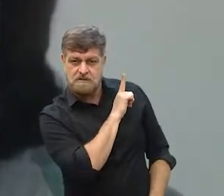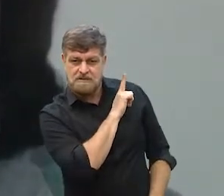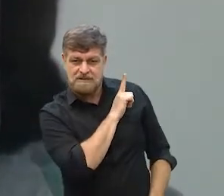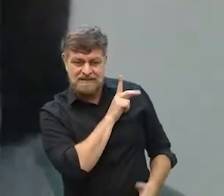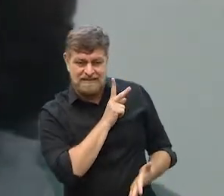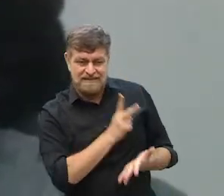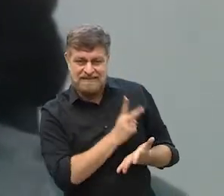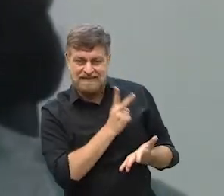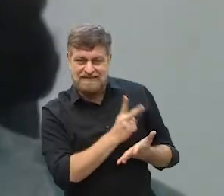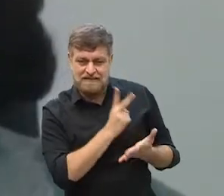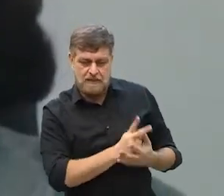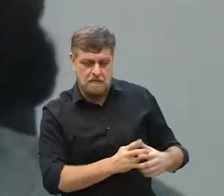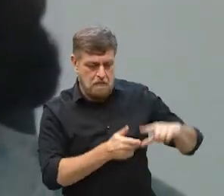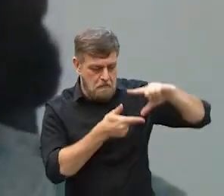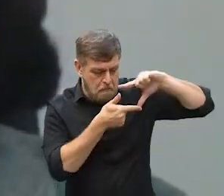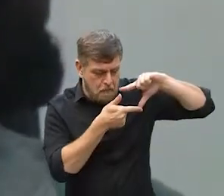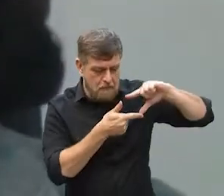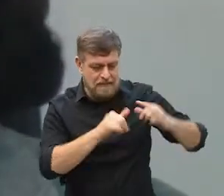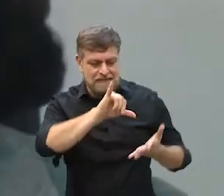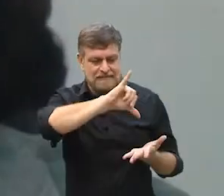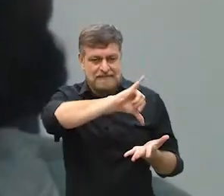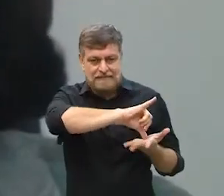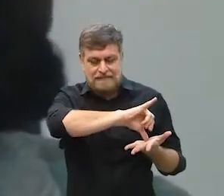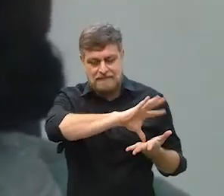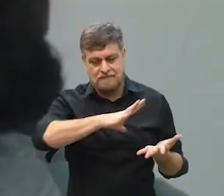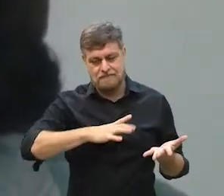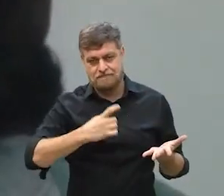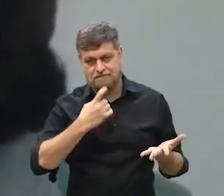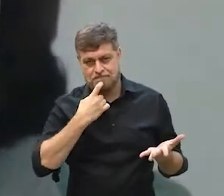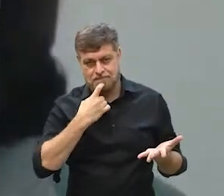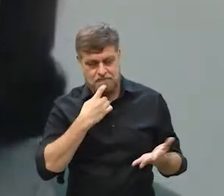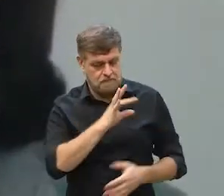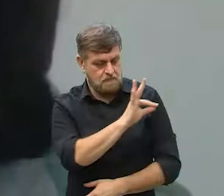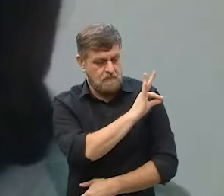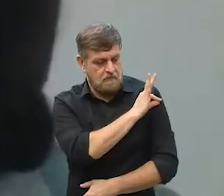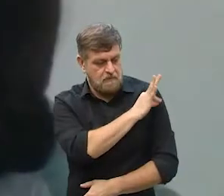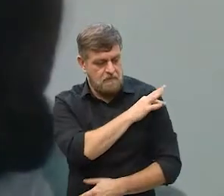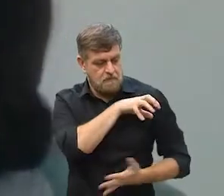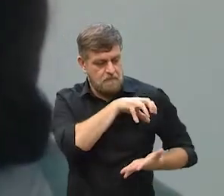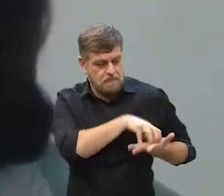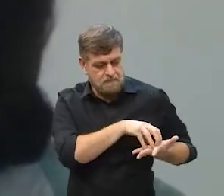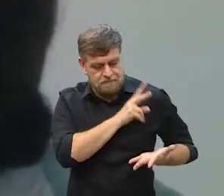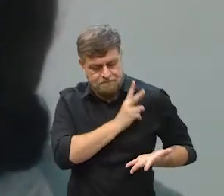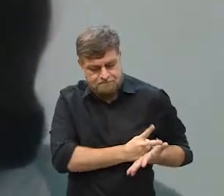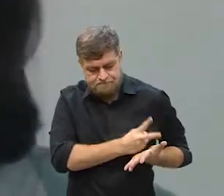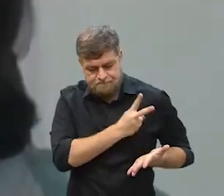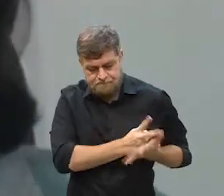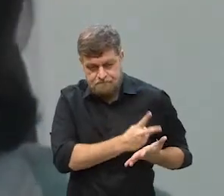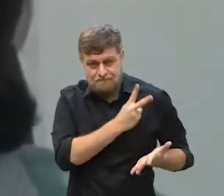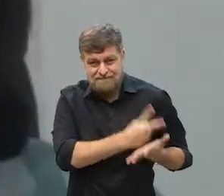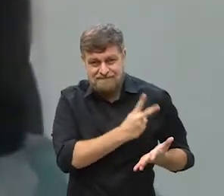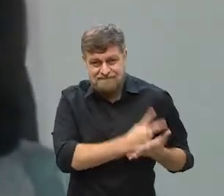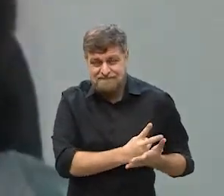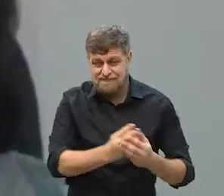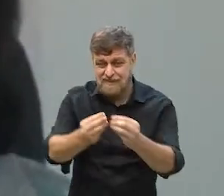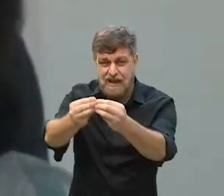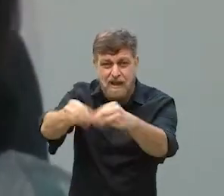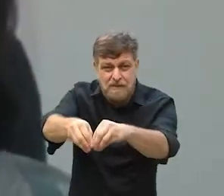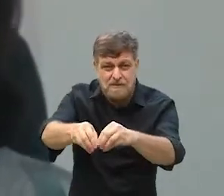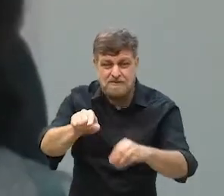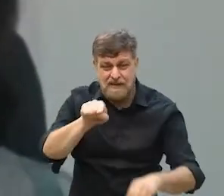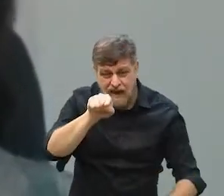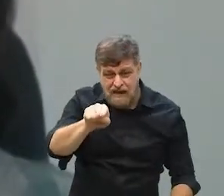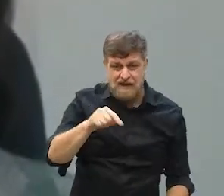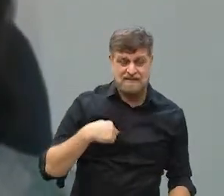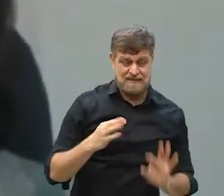muito centralizado, né? Então, nós temos um modelo centralizado, esse modelo centralizado, ele prejudica bastante do ponto de